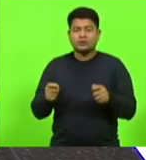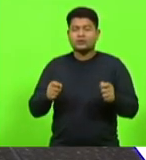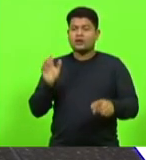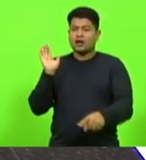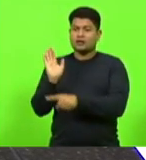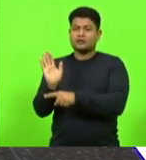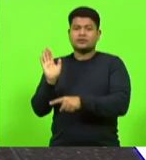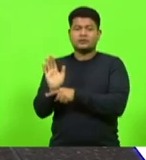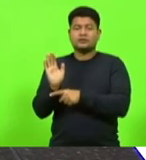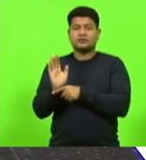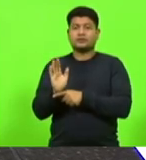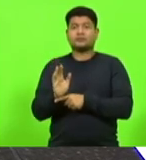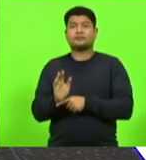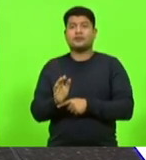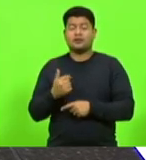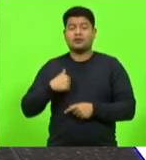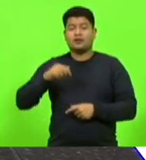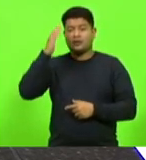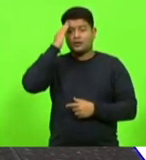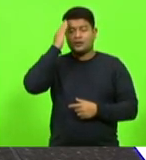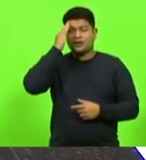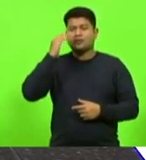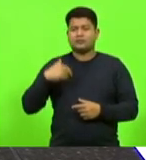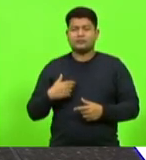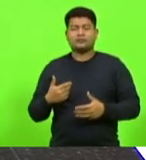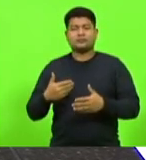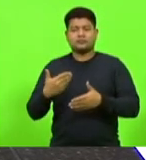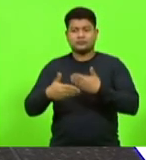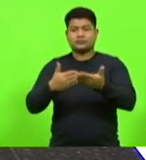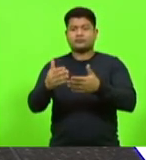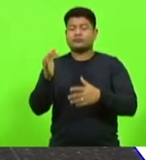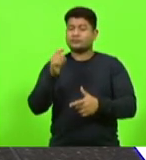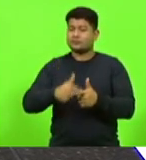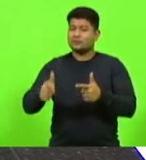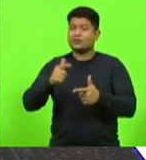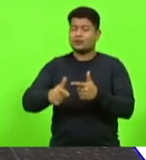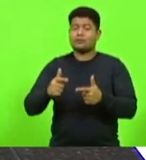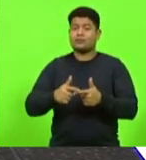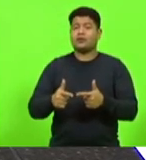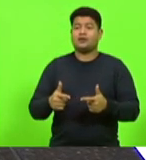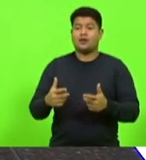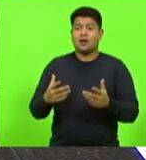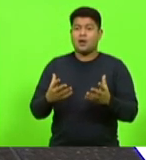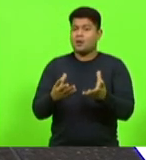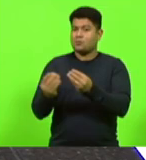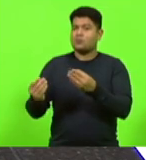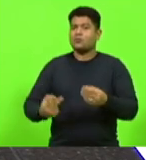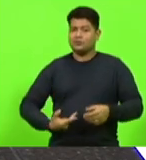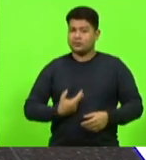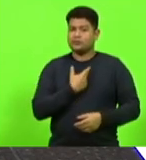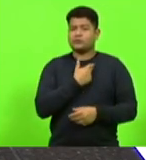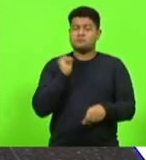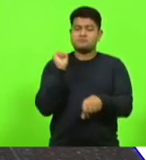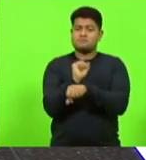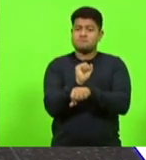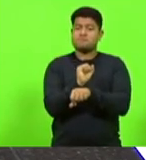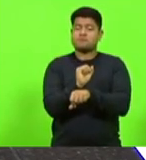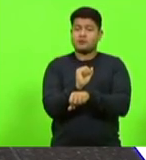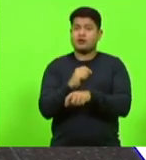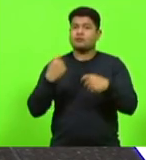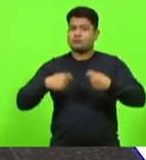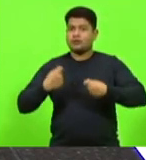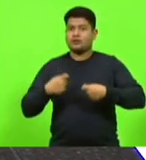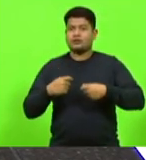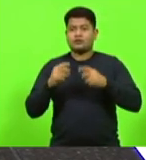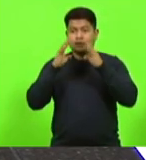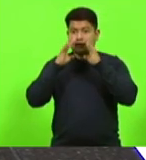conter problemas seríssimos mesmo. Como eu disse, essas cirurgias que estão represadas, elas realmente demandam uma atenção muito